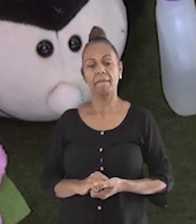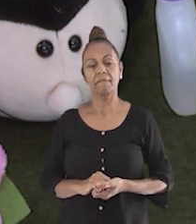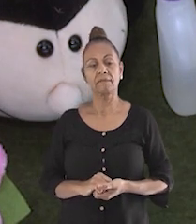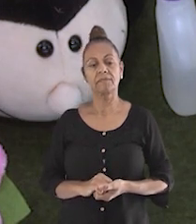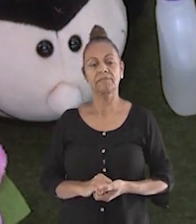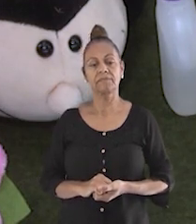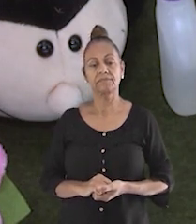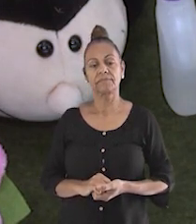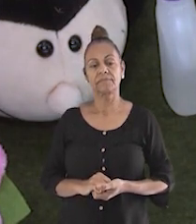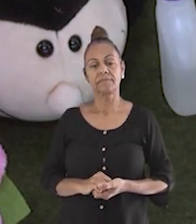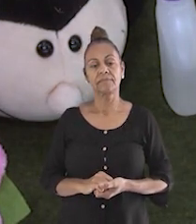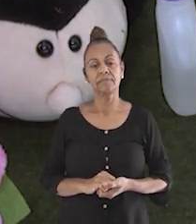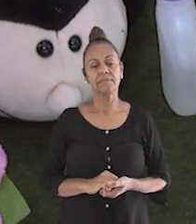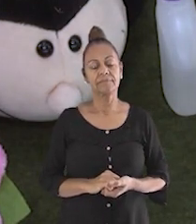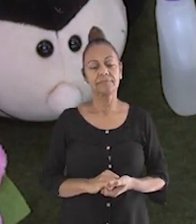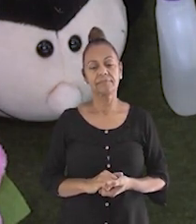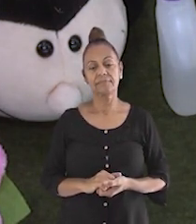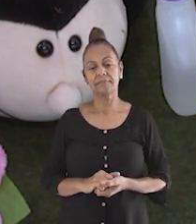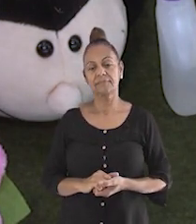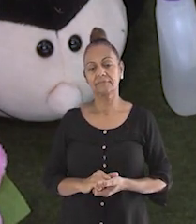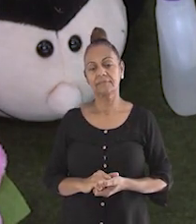Coloque suas anteninhas.